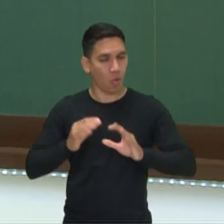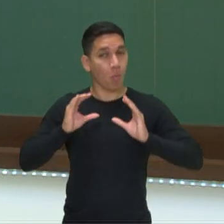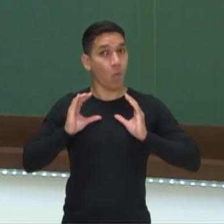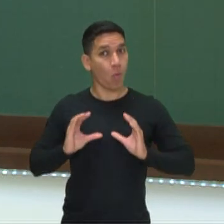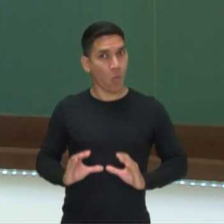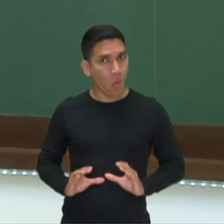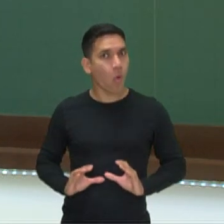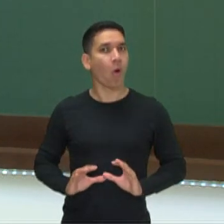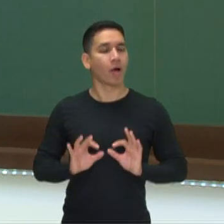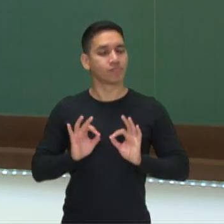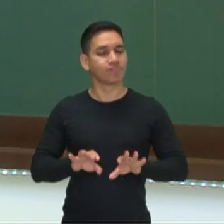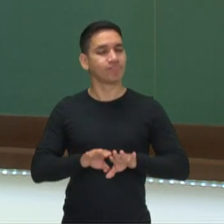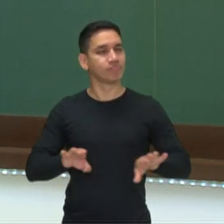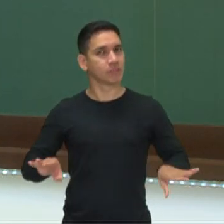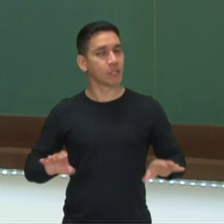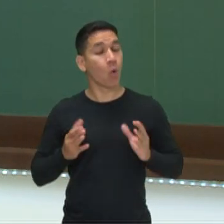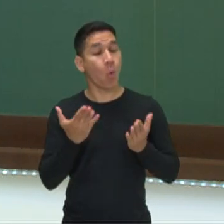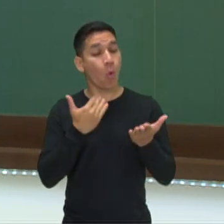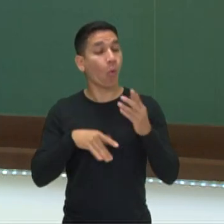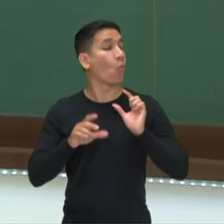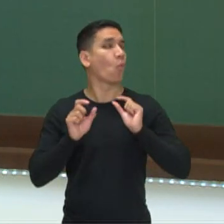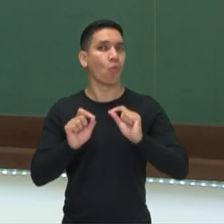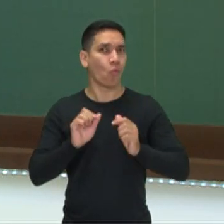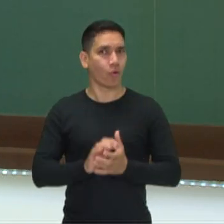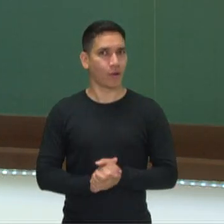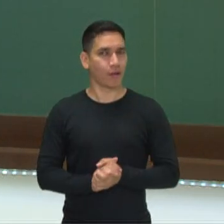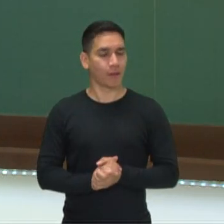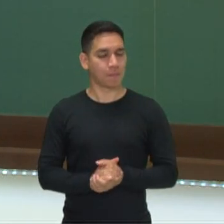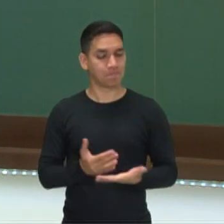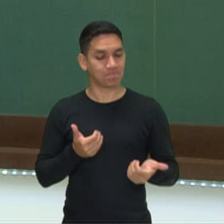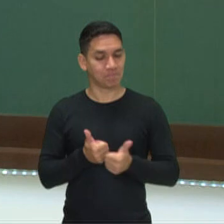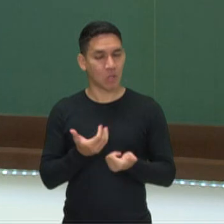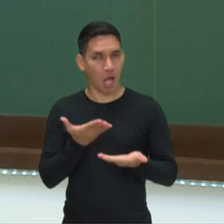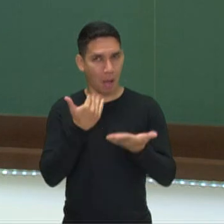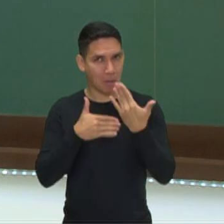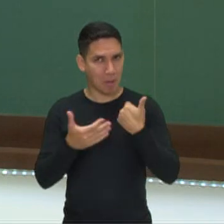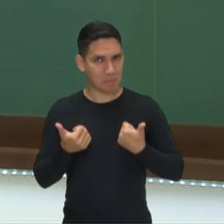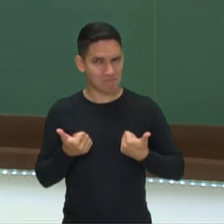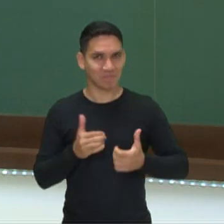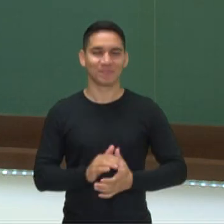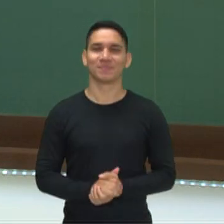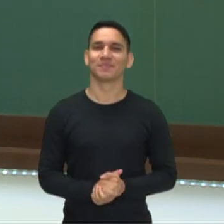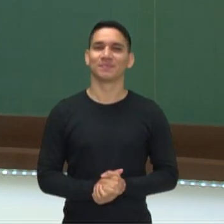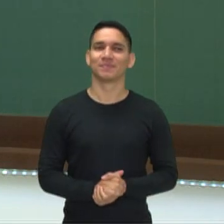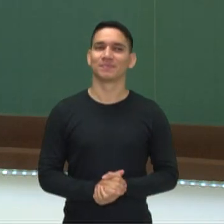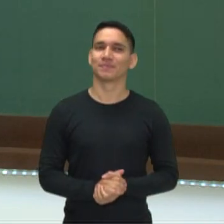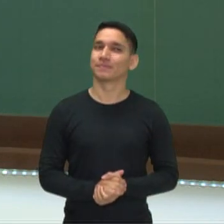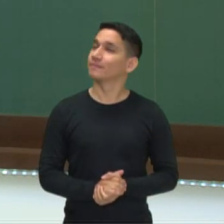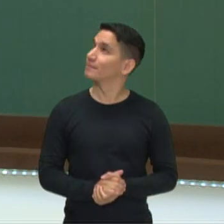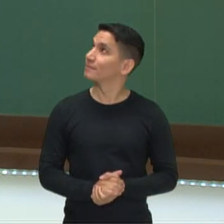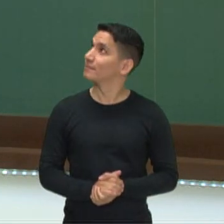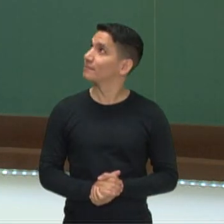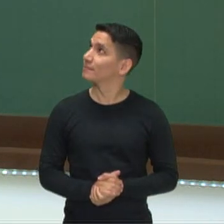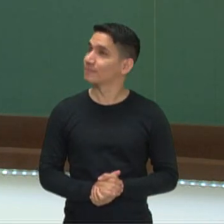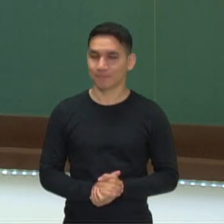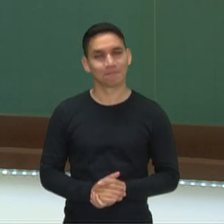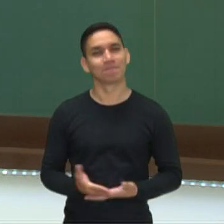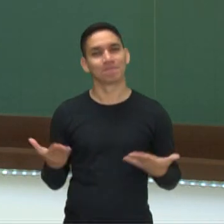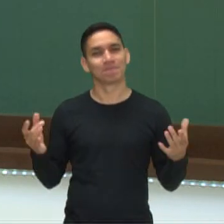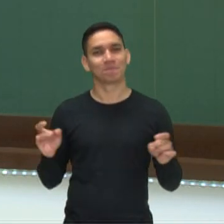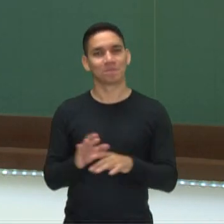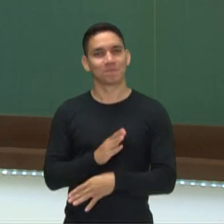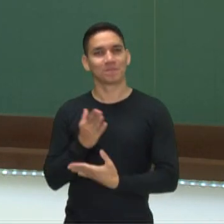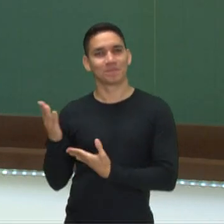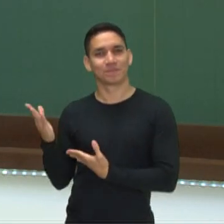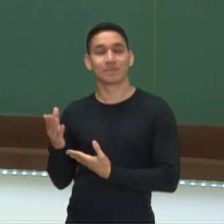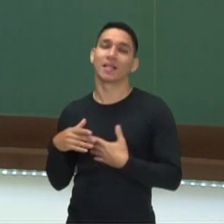à mesa, como se comportar na frente dos alimentos, tá bom? Então, beleza. Feito ali,